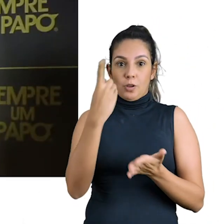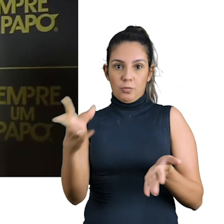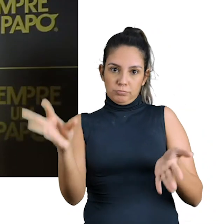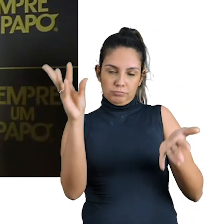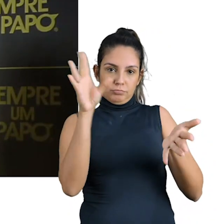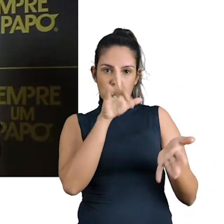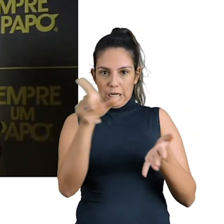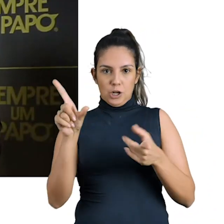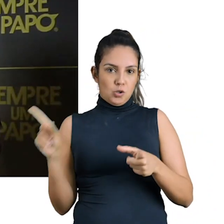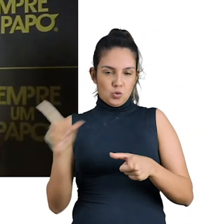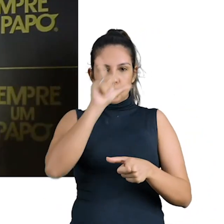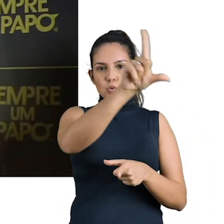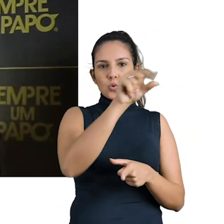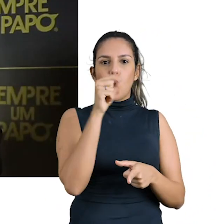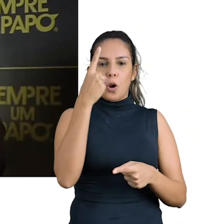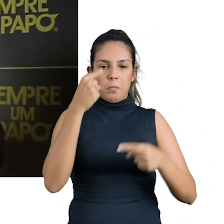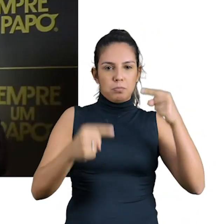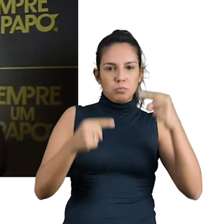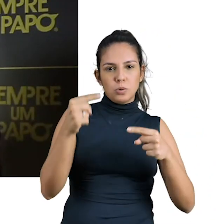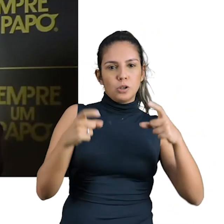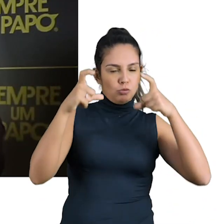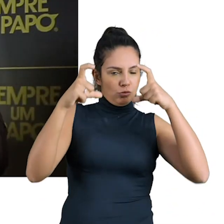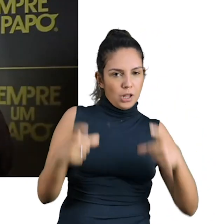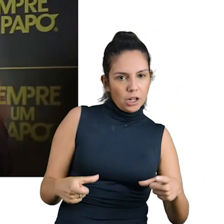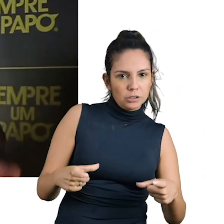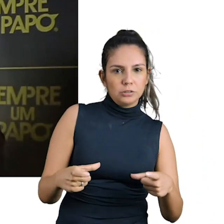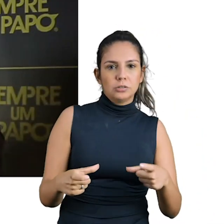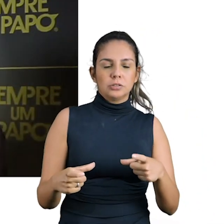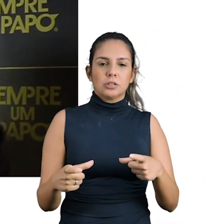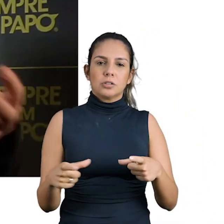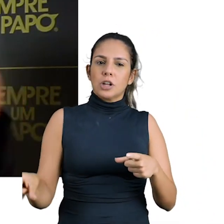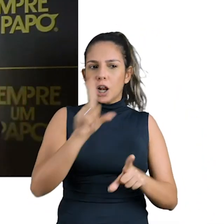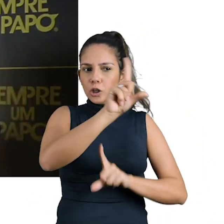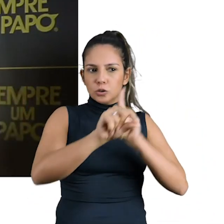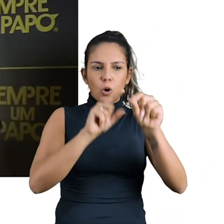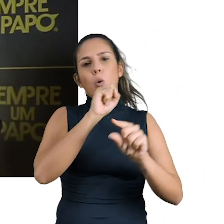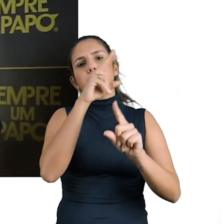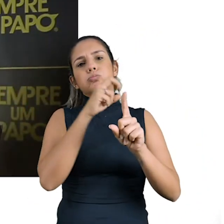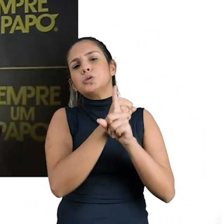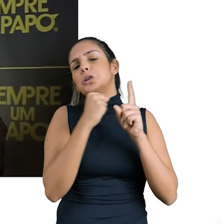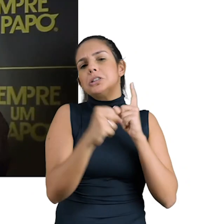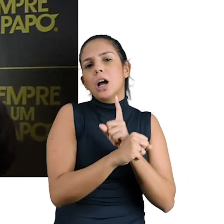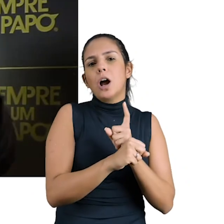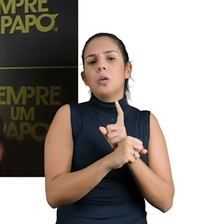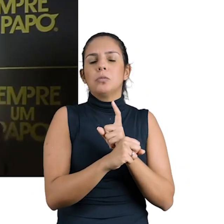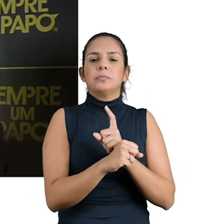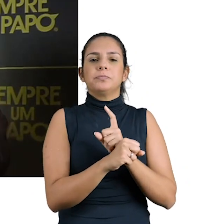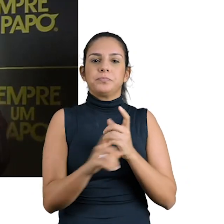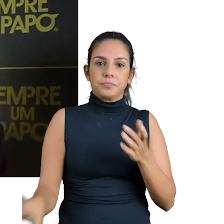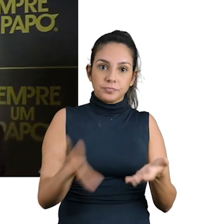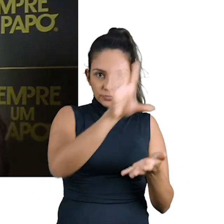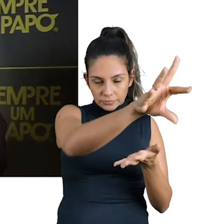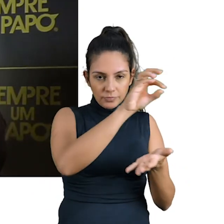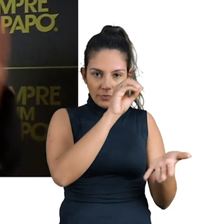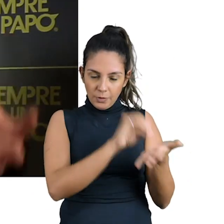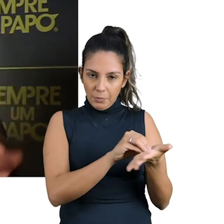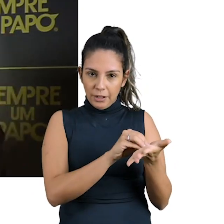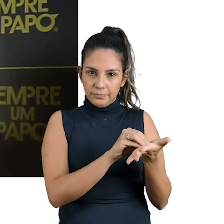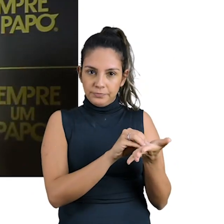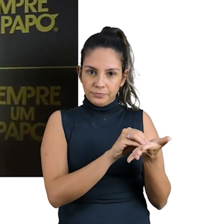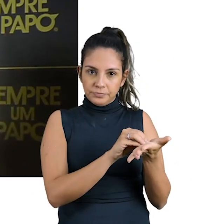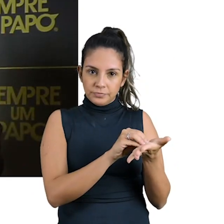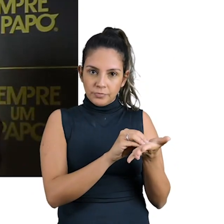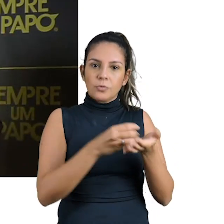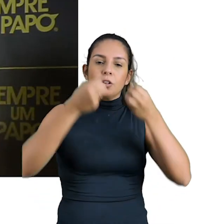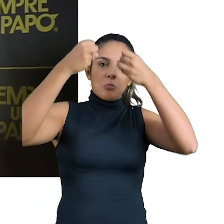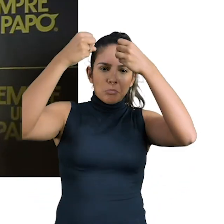Desde que ela começou, ela pega um fato convencional, um fato político, local, um interpretativo, sociológico, ou mesmo um